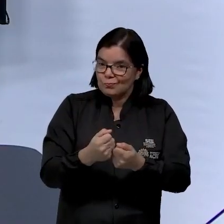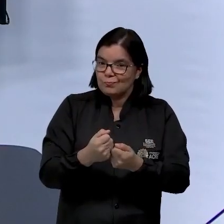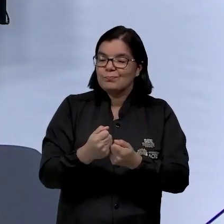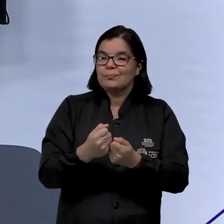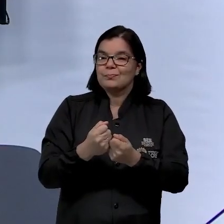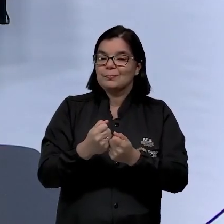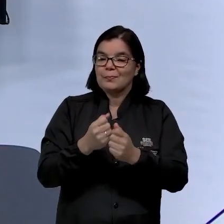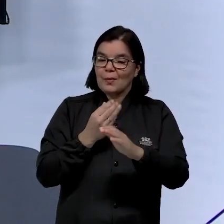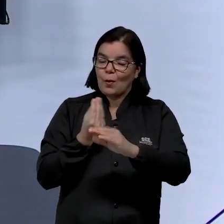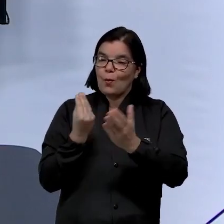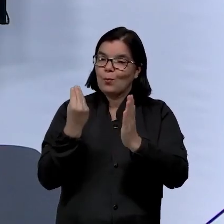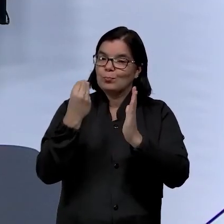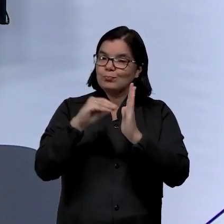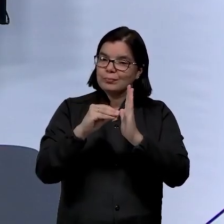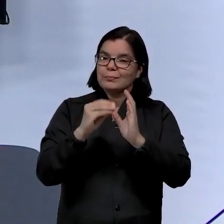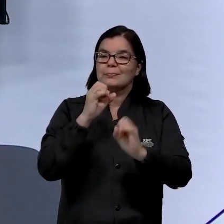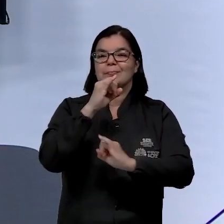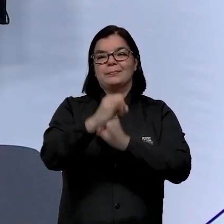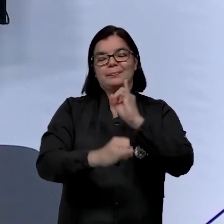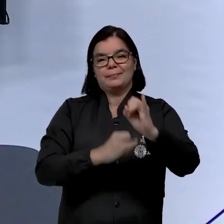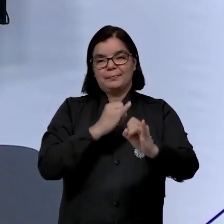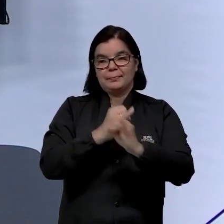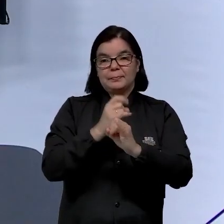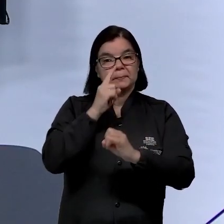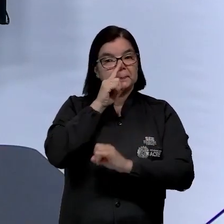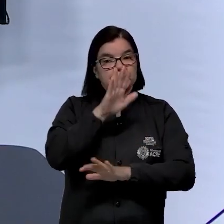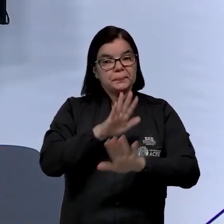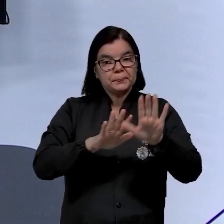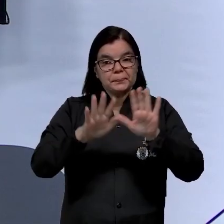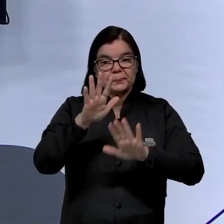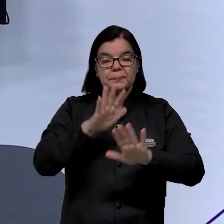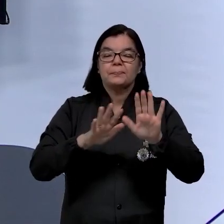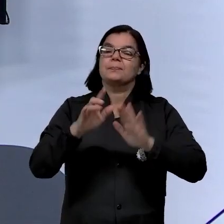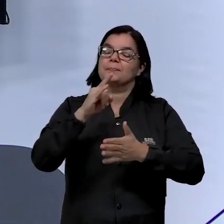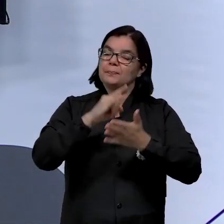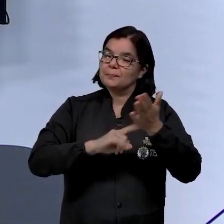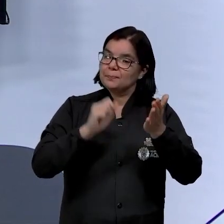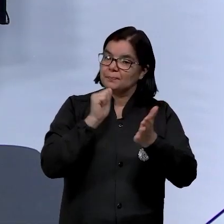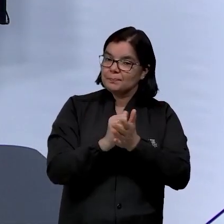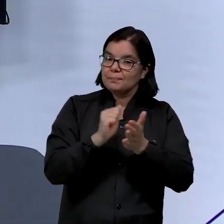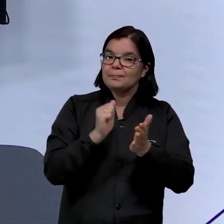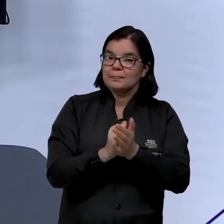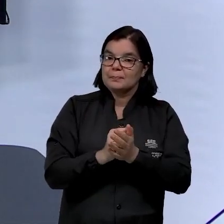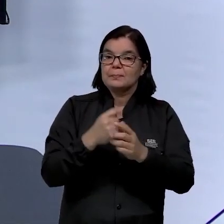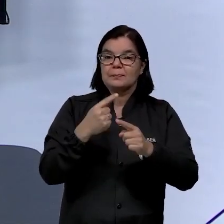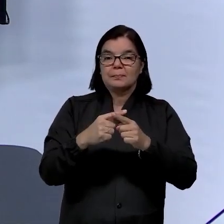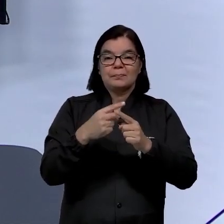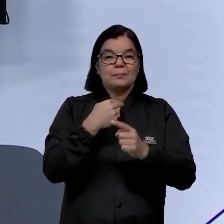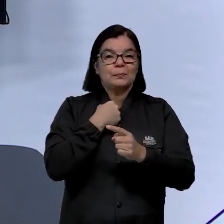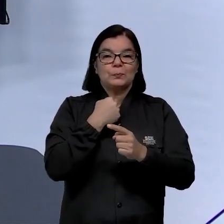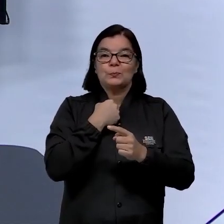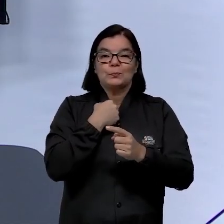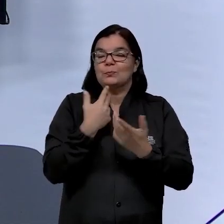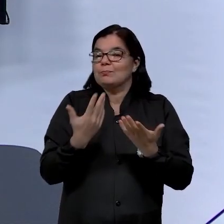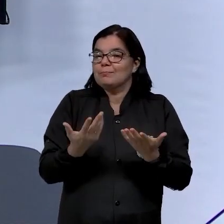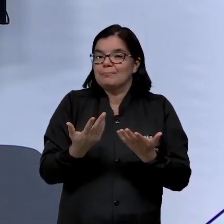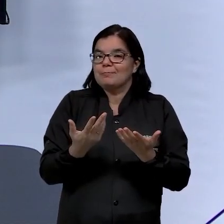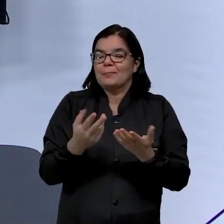na internet, ter esse cuidado com as obras autorais, né? Porque a gente não pode sair por